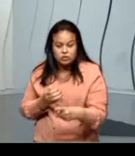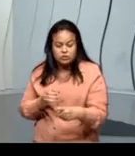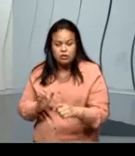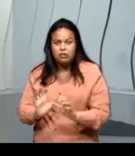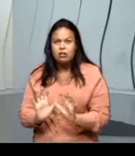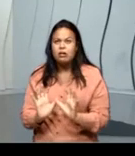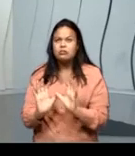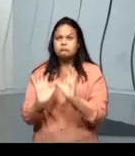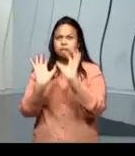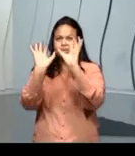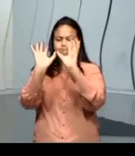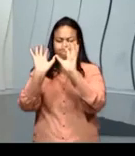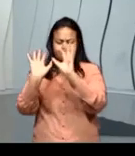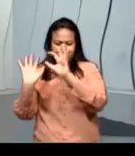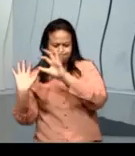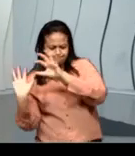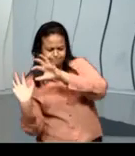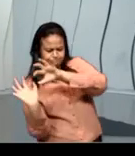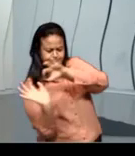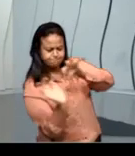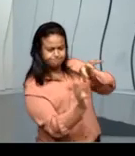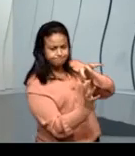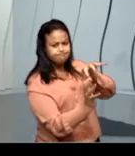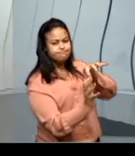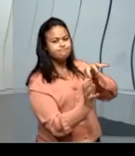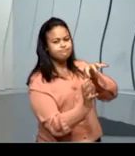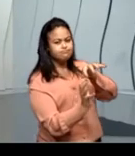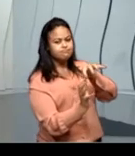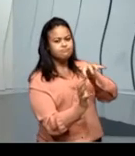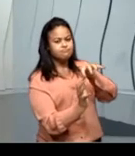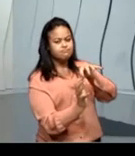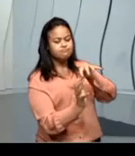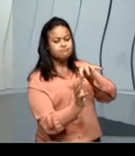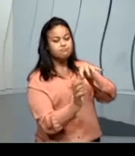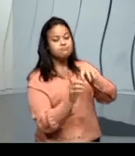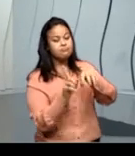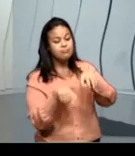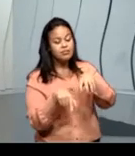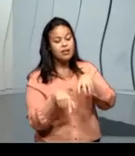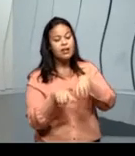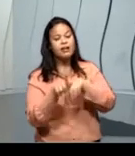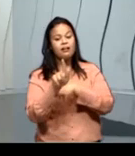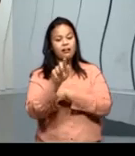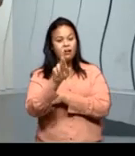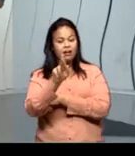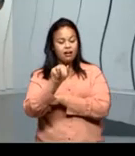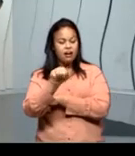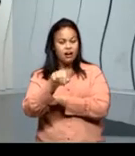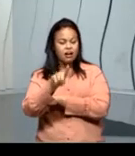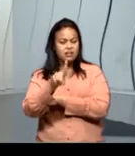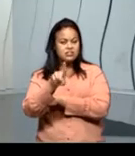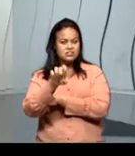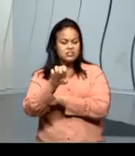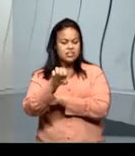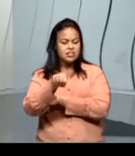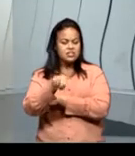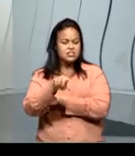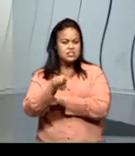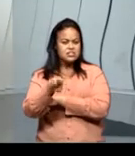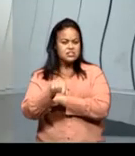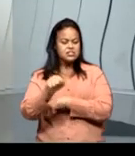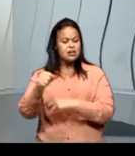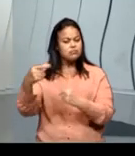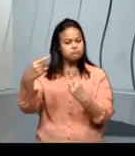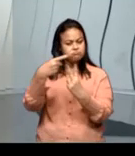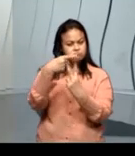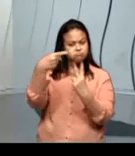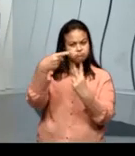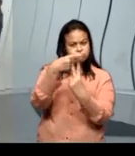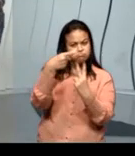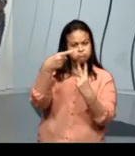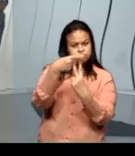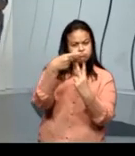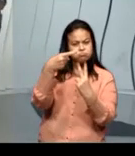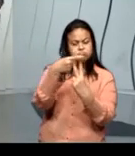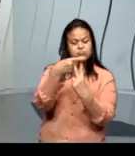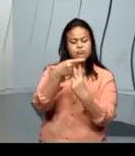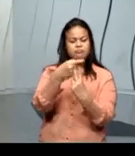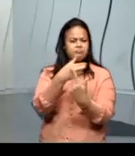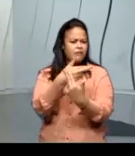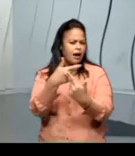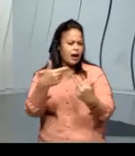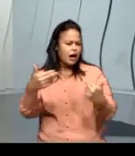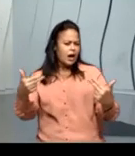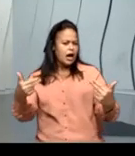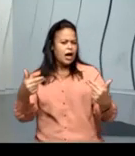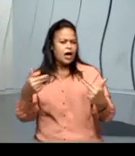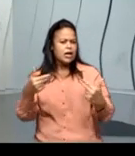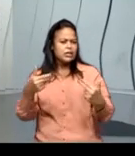levantar ou empurrar aquele objeto. Então, a força é uma grandeza vetorial. Quando você tem várias forças, por exemplo,